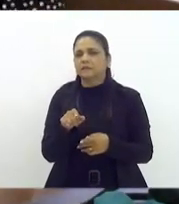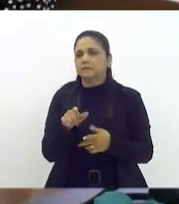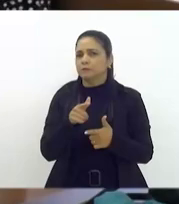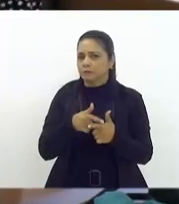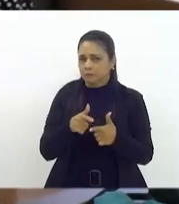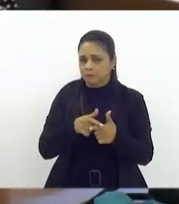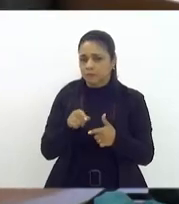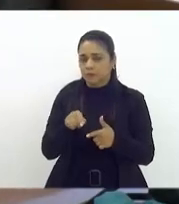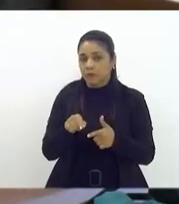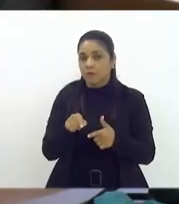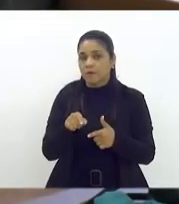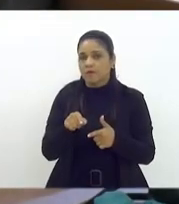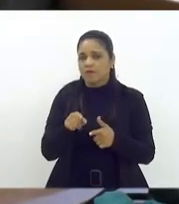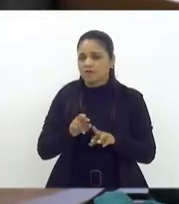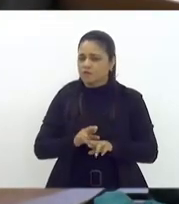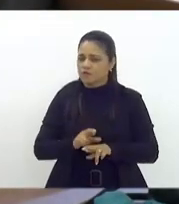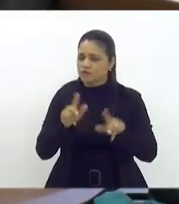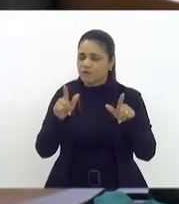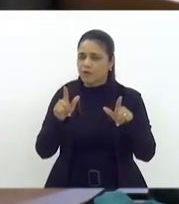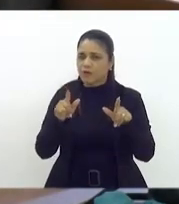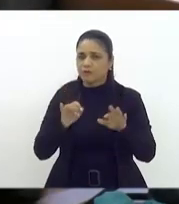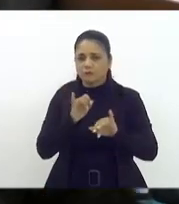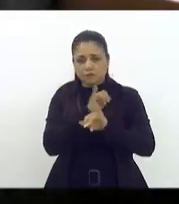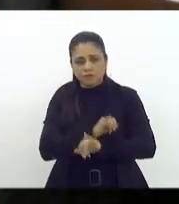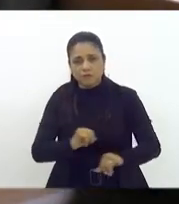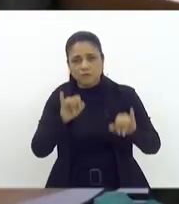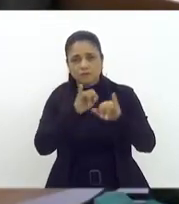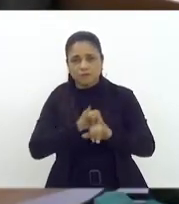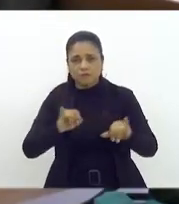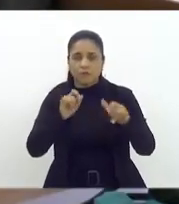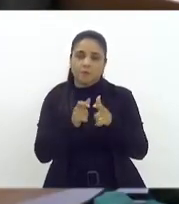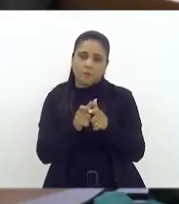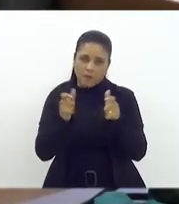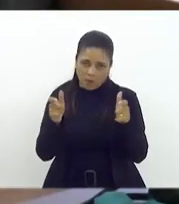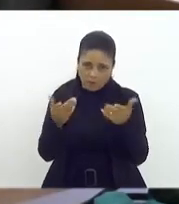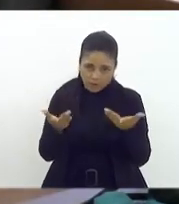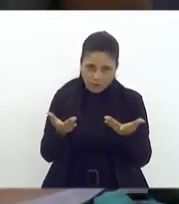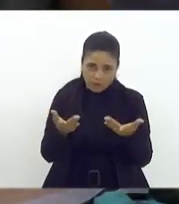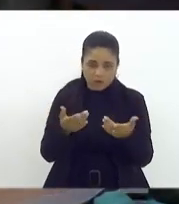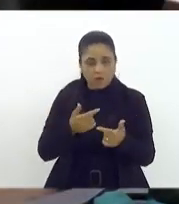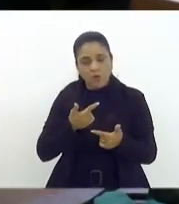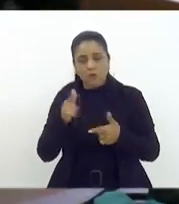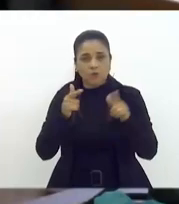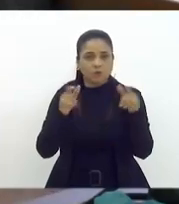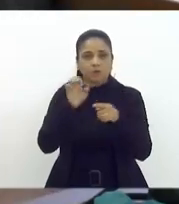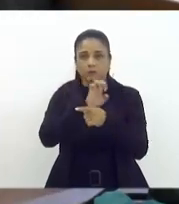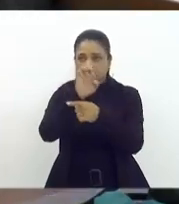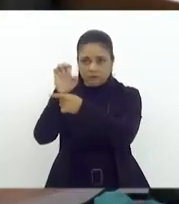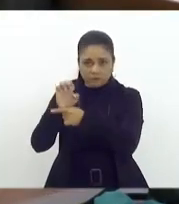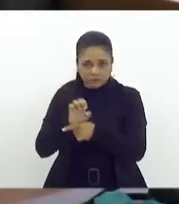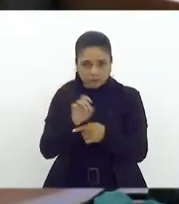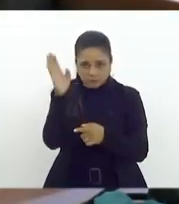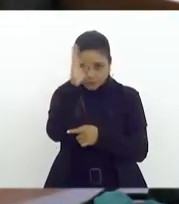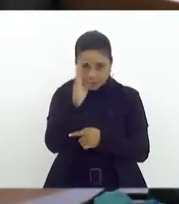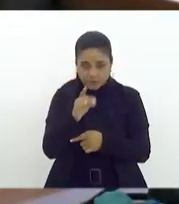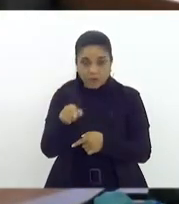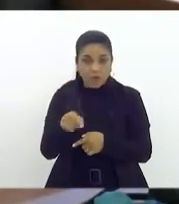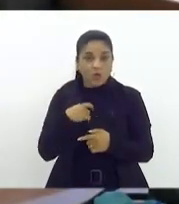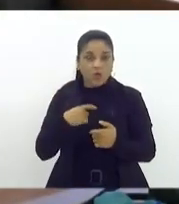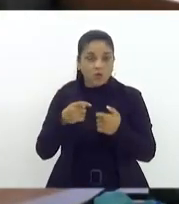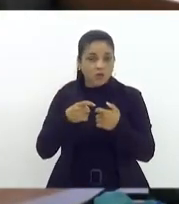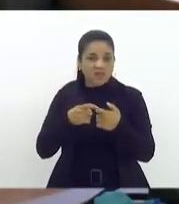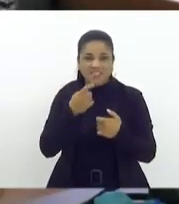dos casos que muitas vezes são noticiados aqui em outros estados brasileiros Este é um dentista